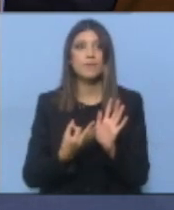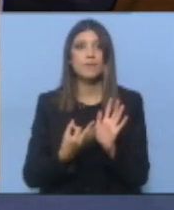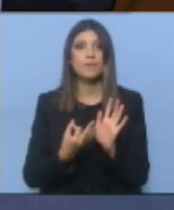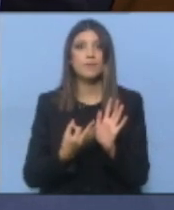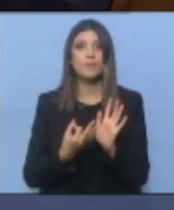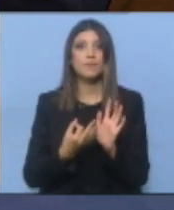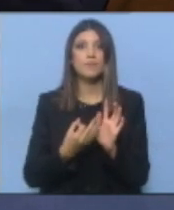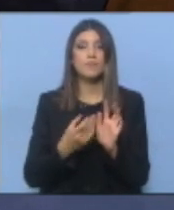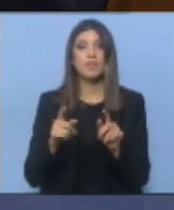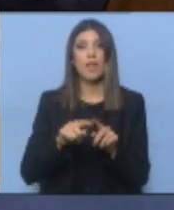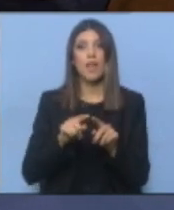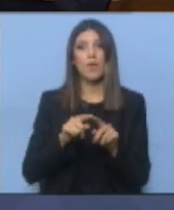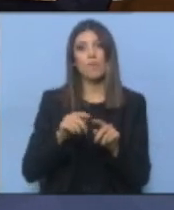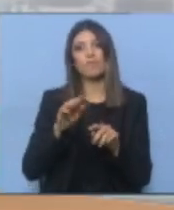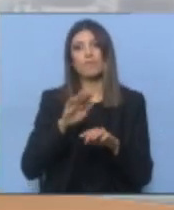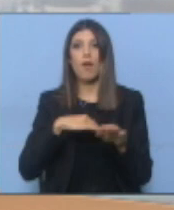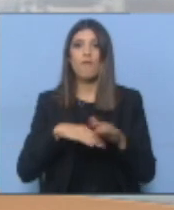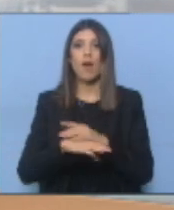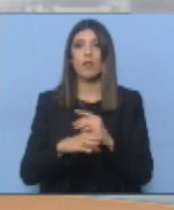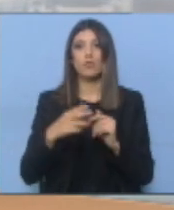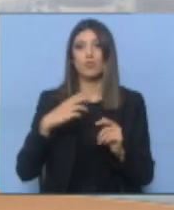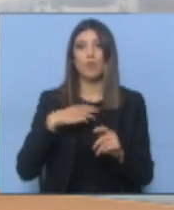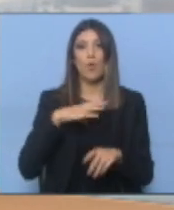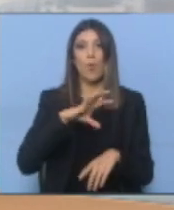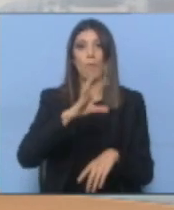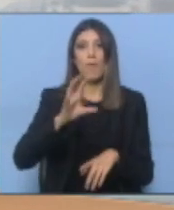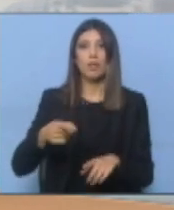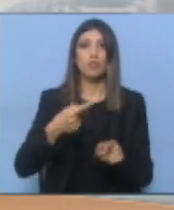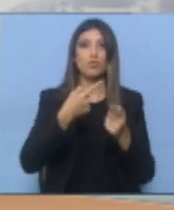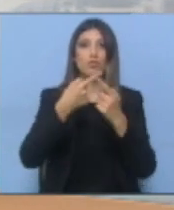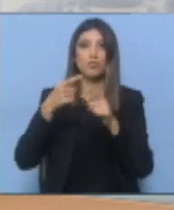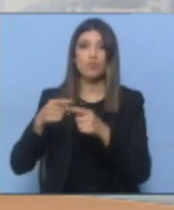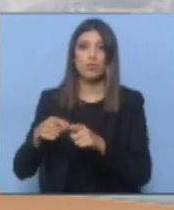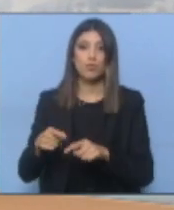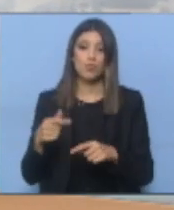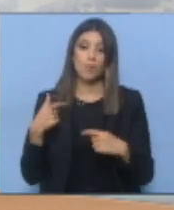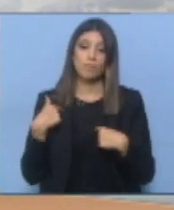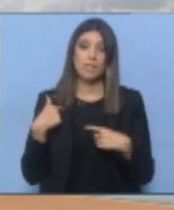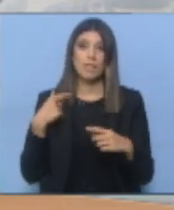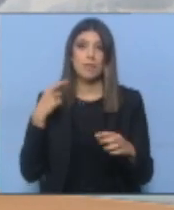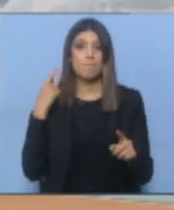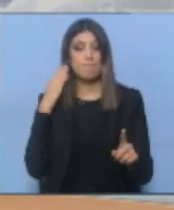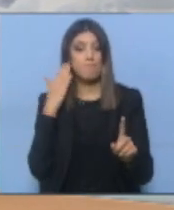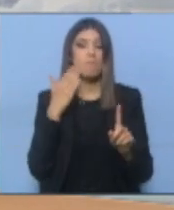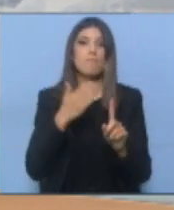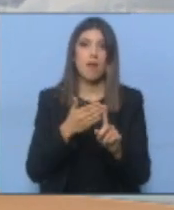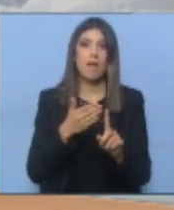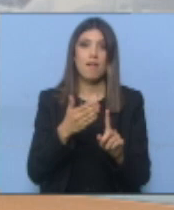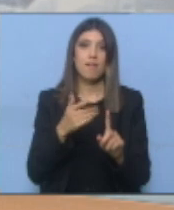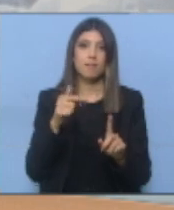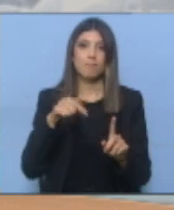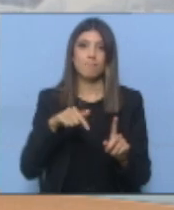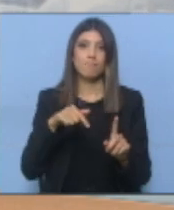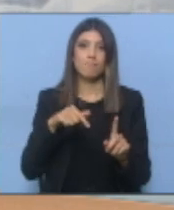vários países, não é? Mas que, e no caso é o que nos interessa de forma particular,